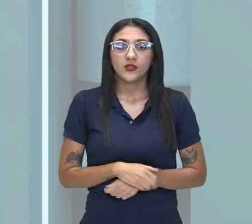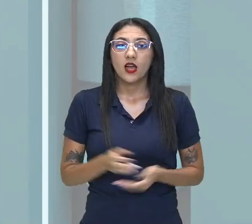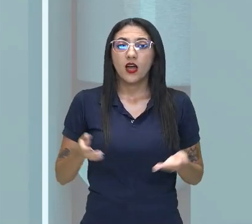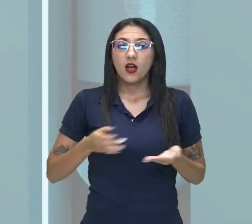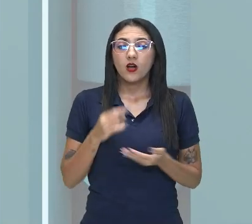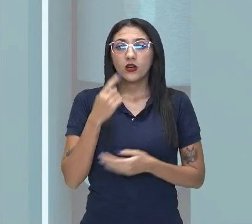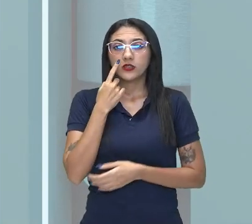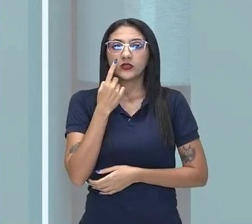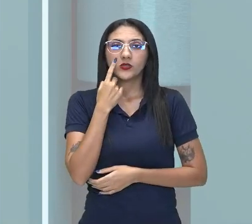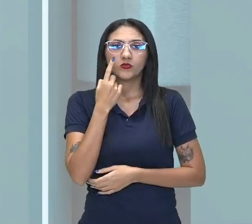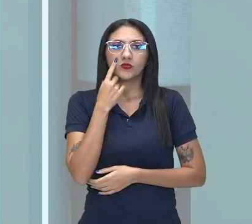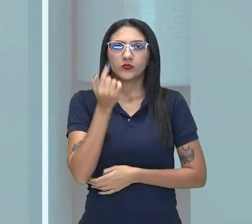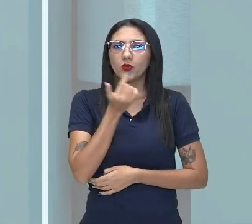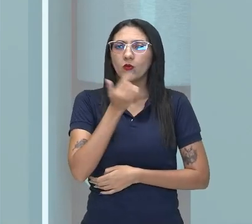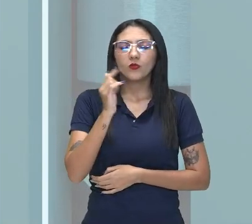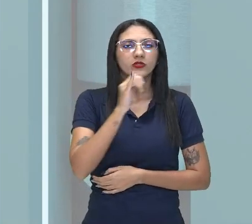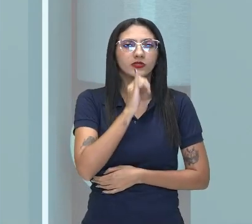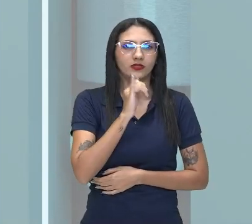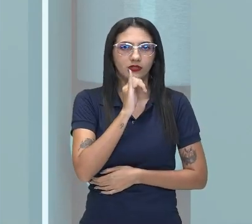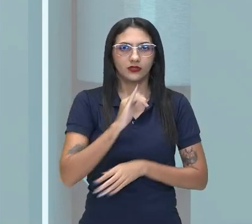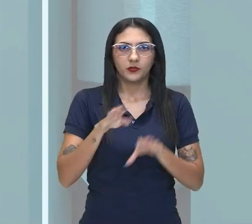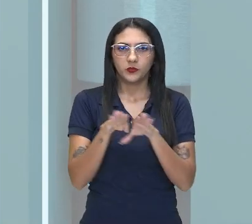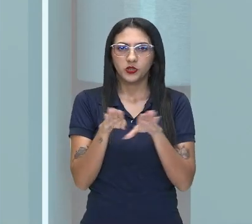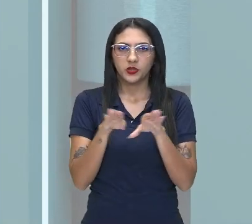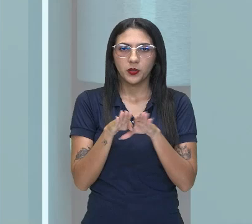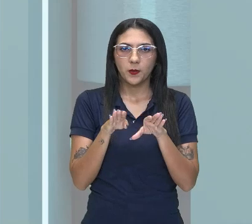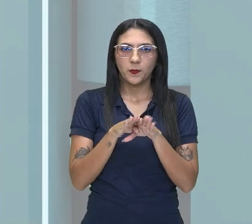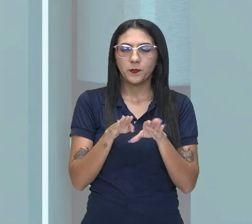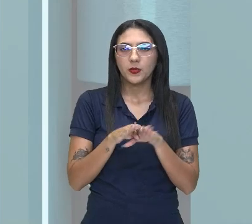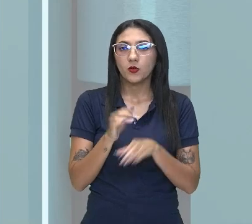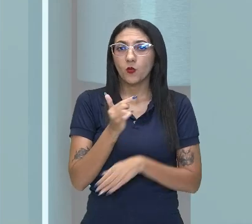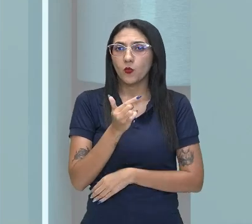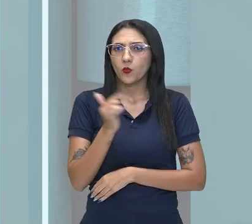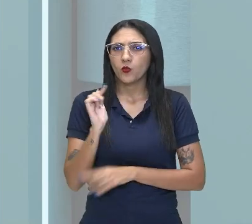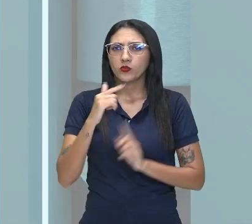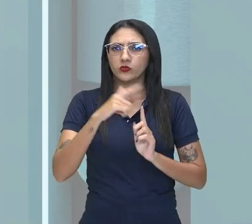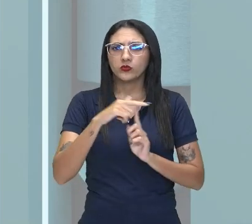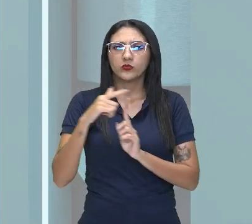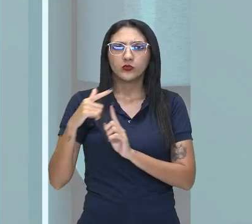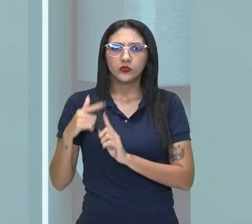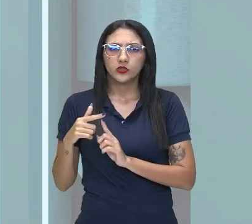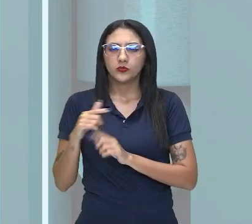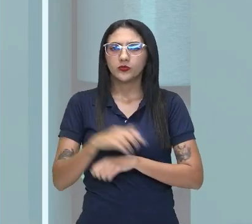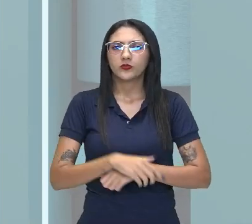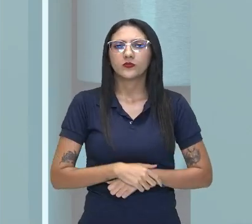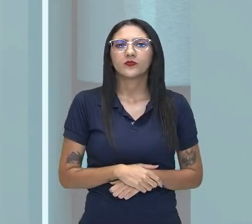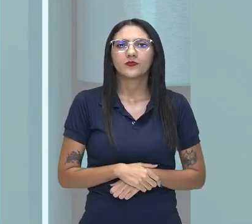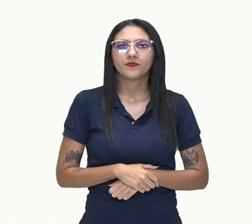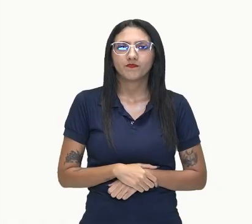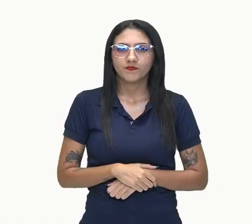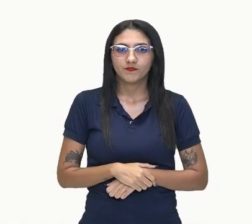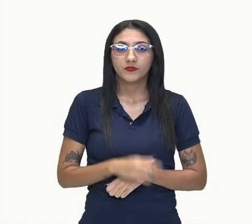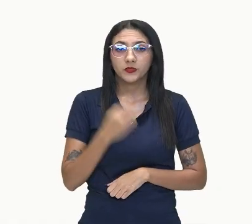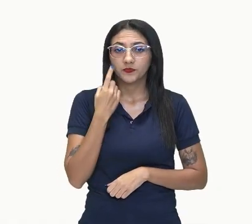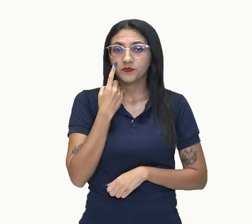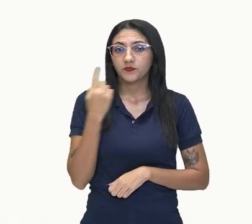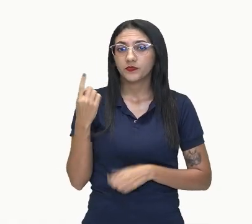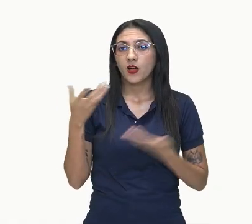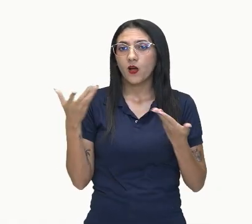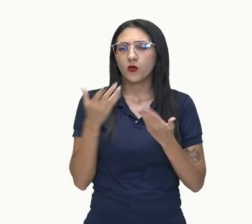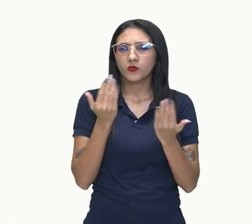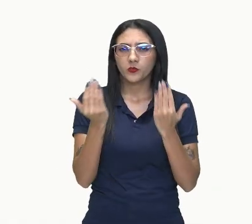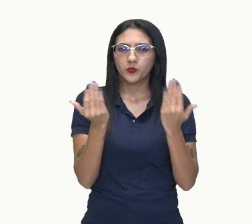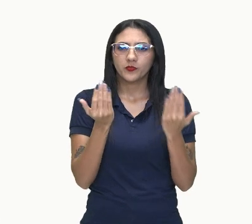alguns exemplos sobre os long adjectives, que são os adjetivos longos. Vamos lá comparar.